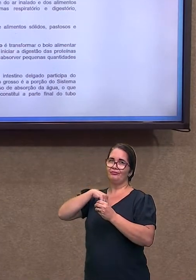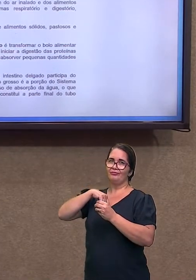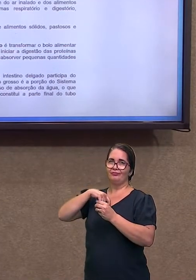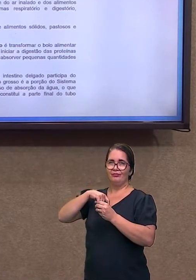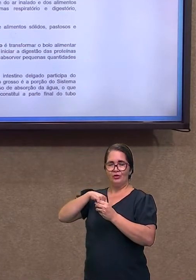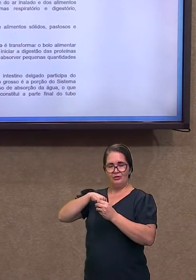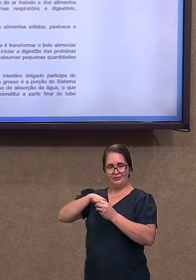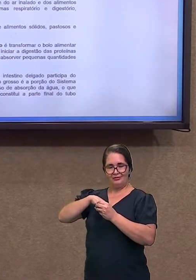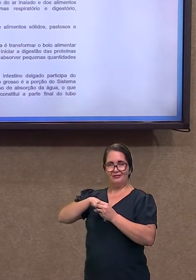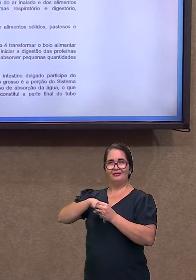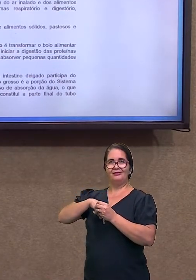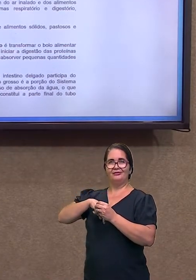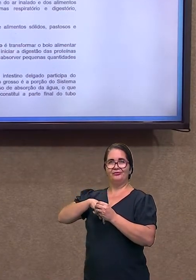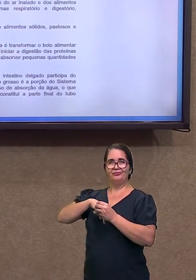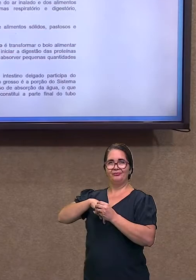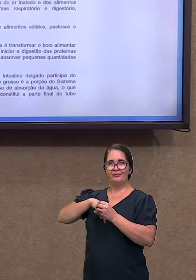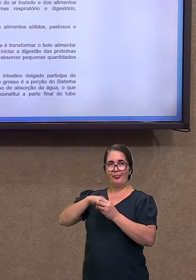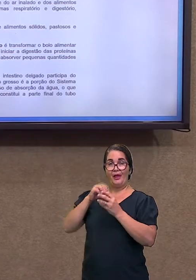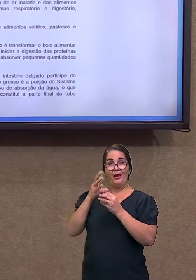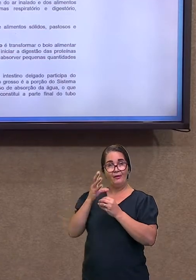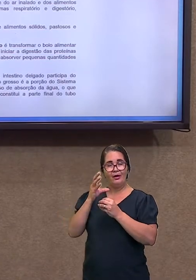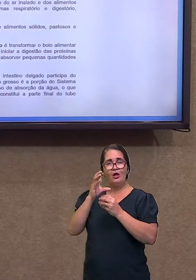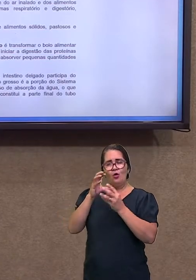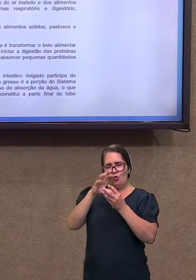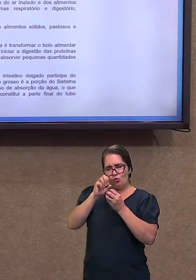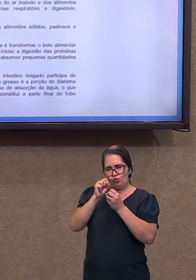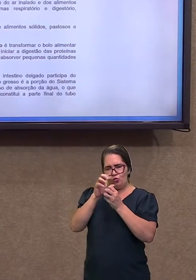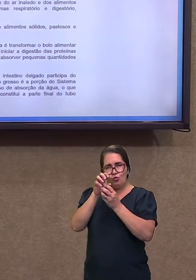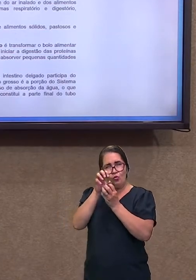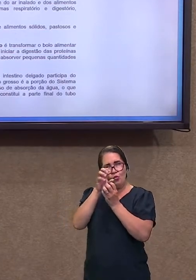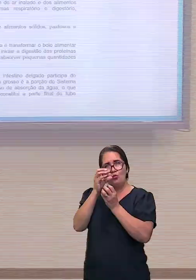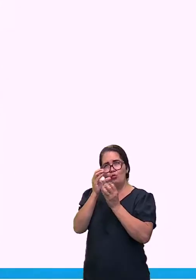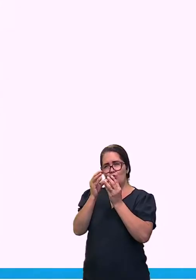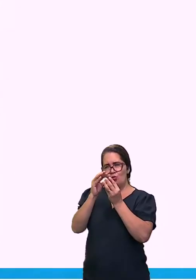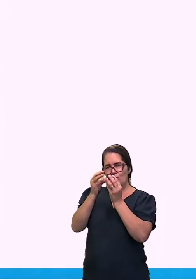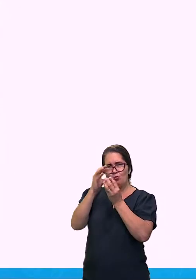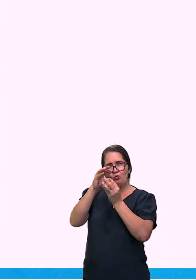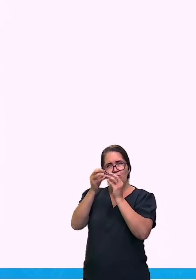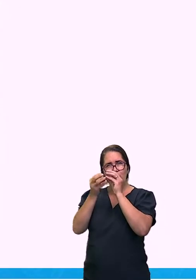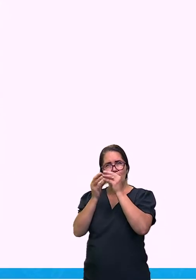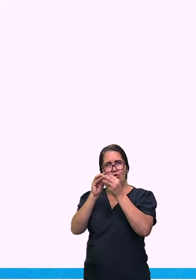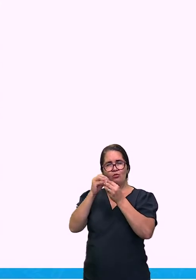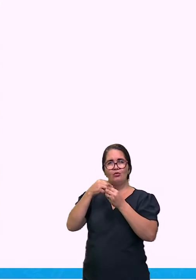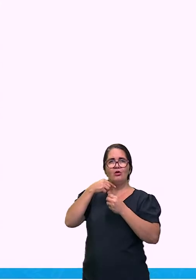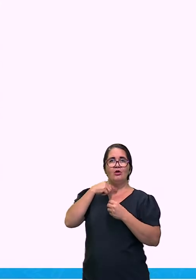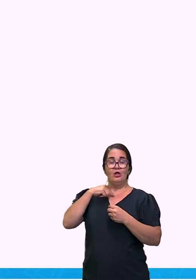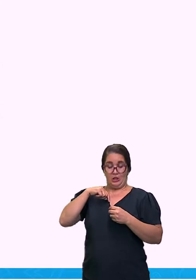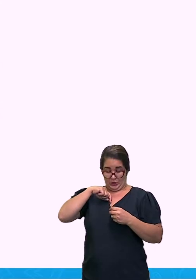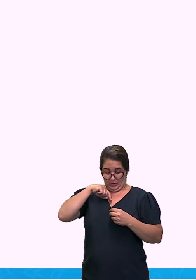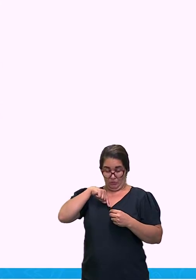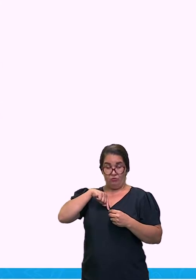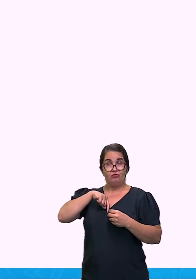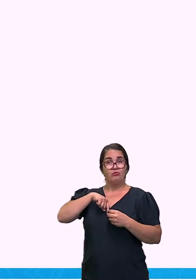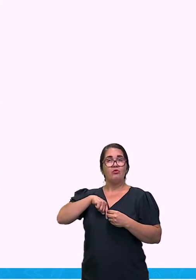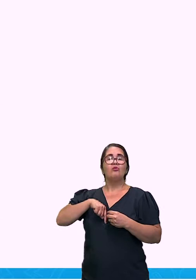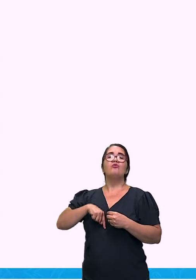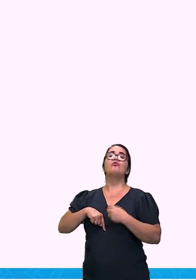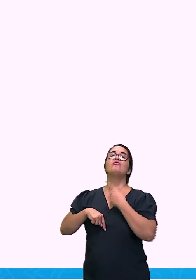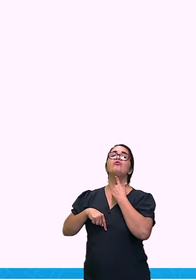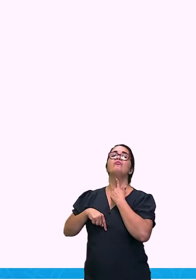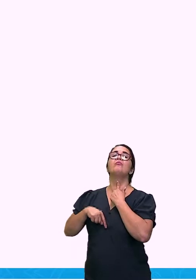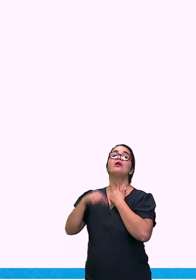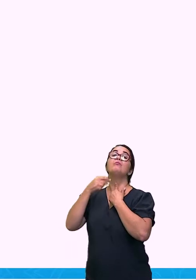organismo o bolo alimentar. Este bolo alimentar, então, ele vai fazer um caminho, passando pela